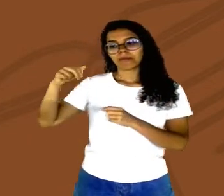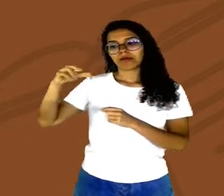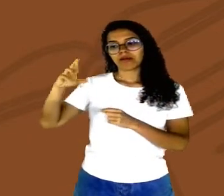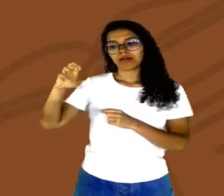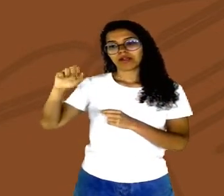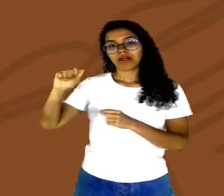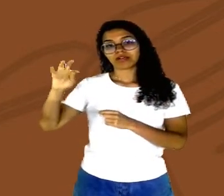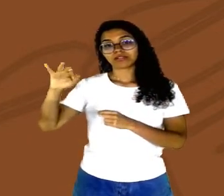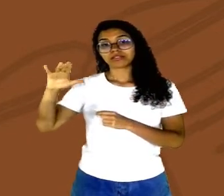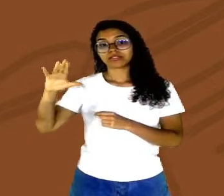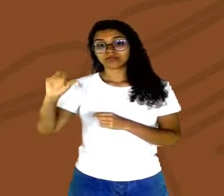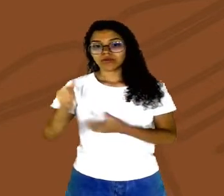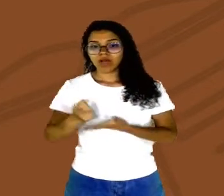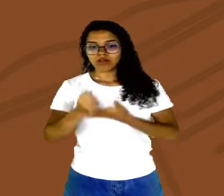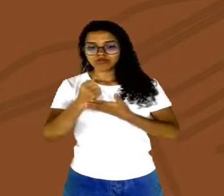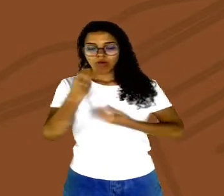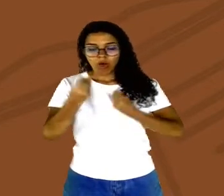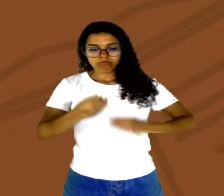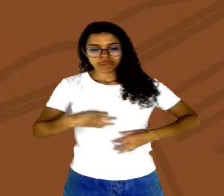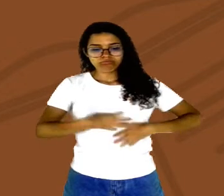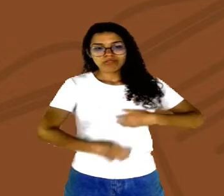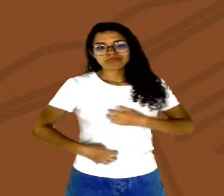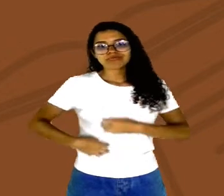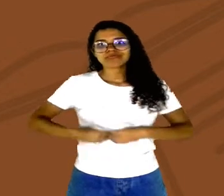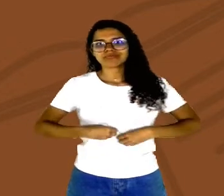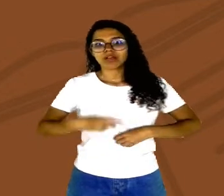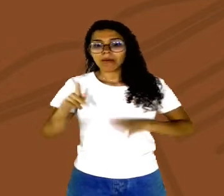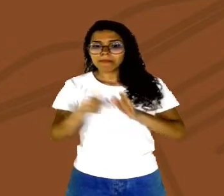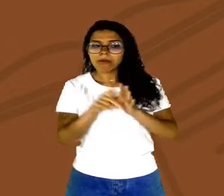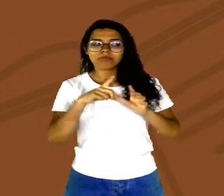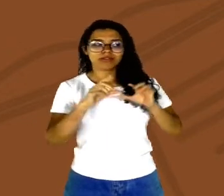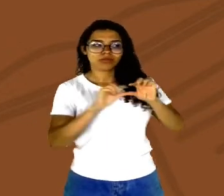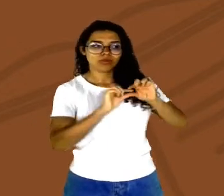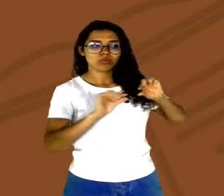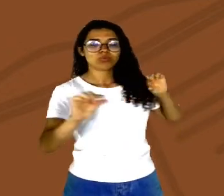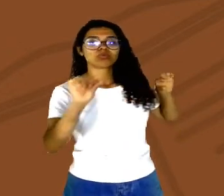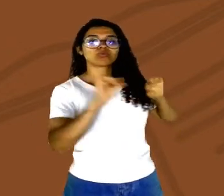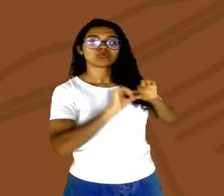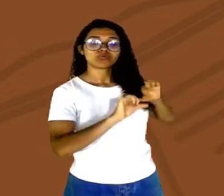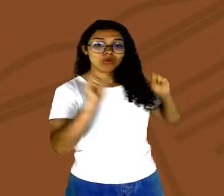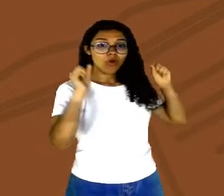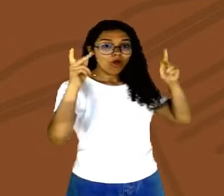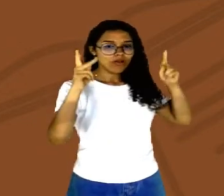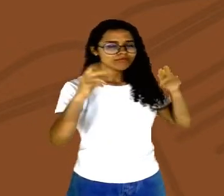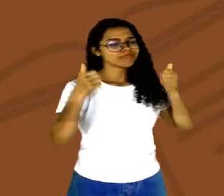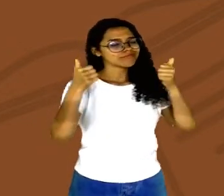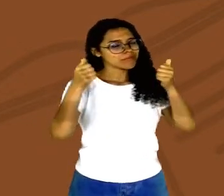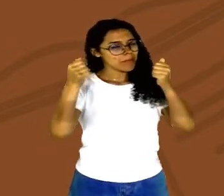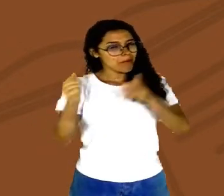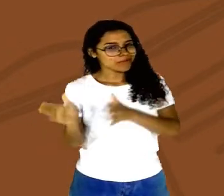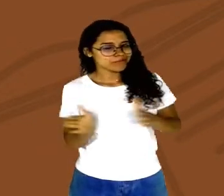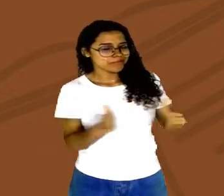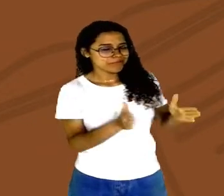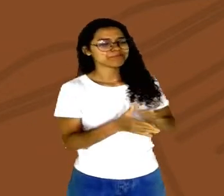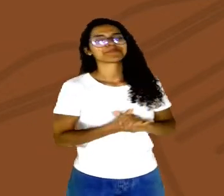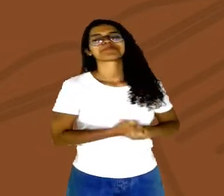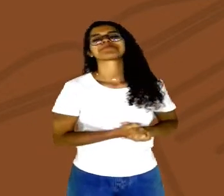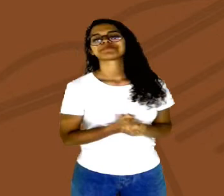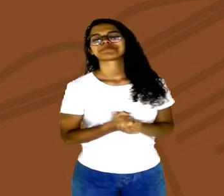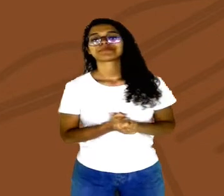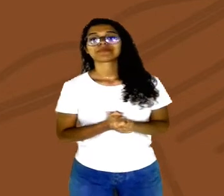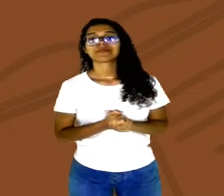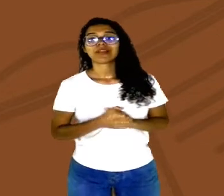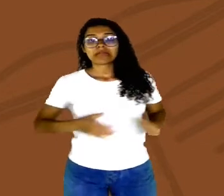digestiva. É lançado por meio de ductos, ok? Ok, professor. Pode prosseguir, professor, por gentileza? Posso.